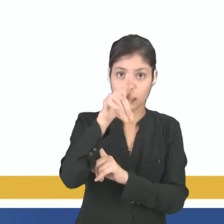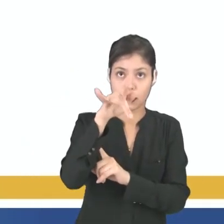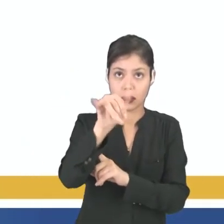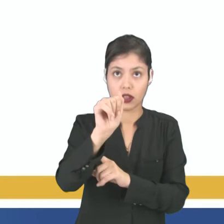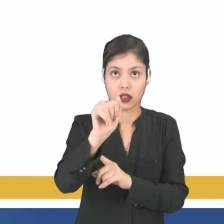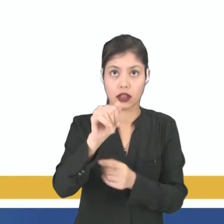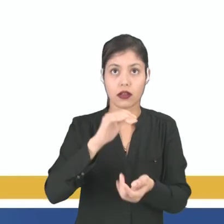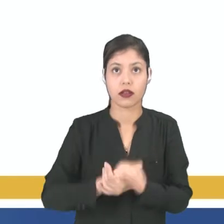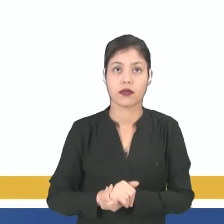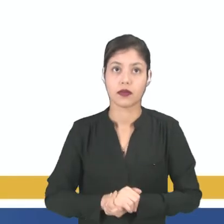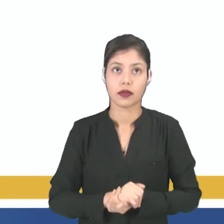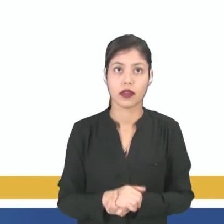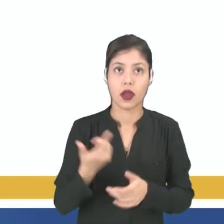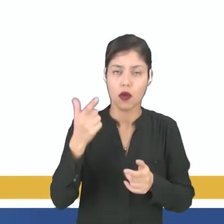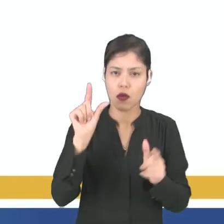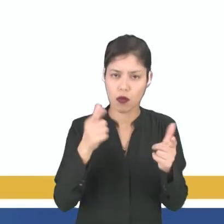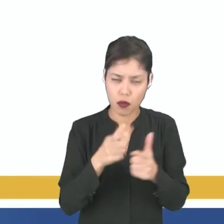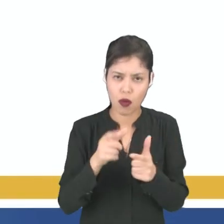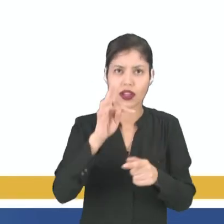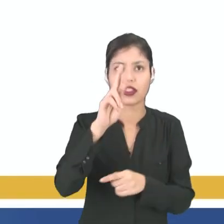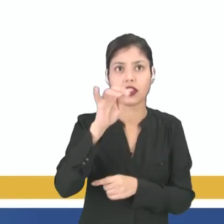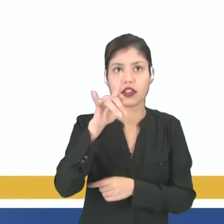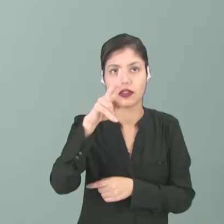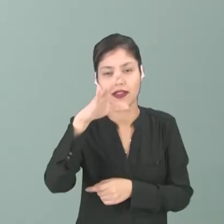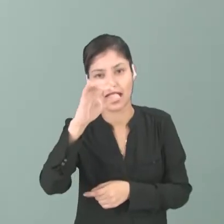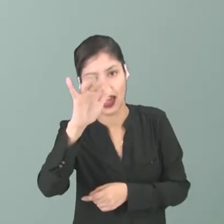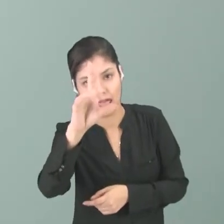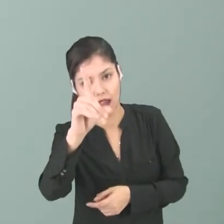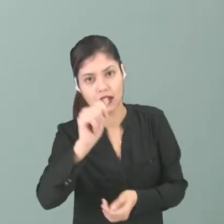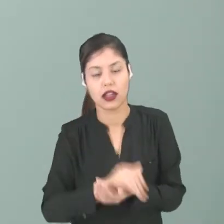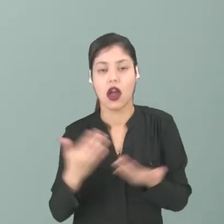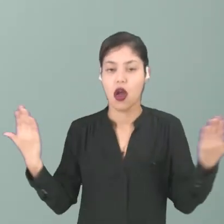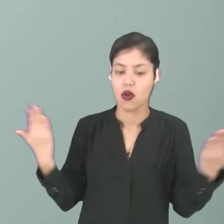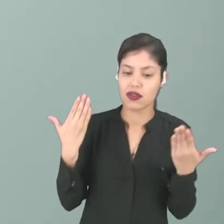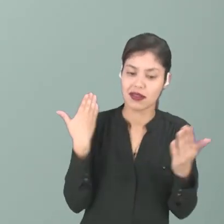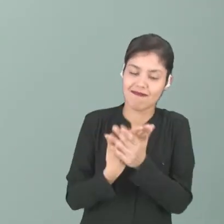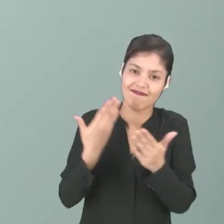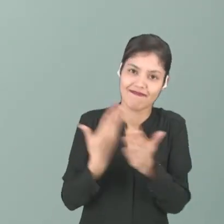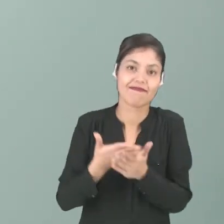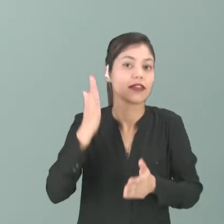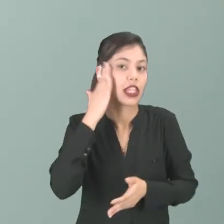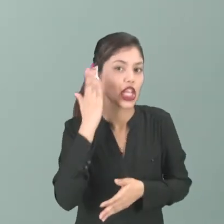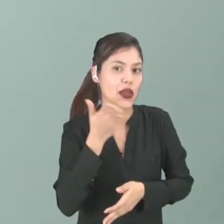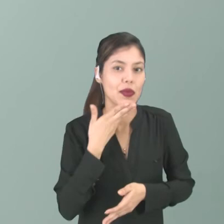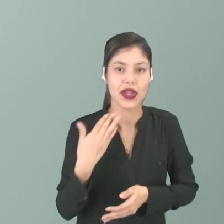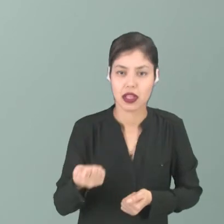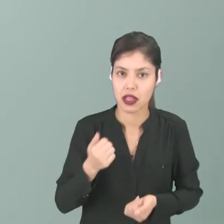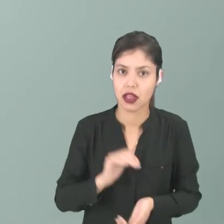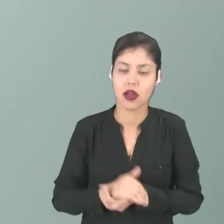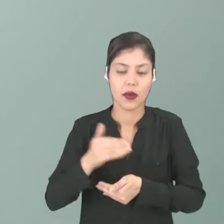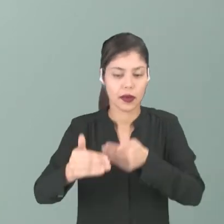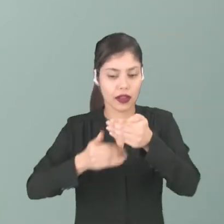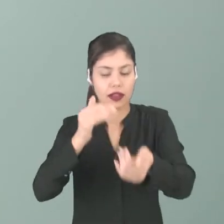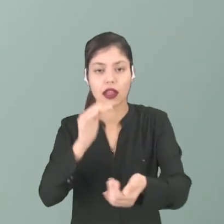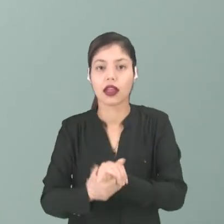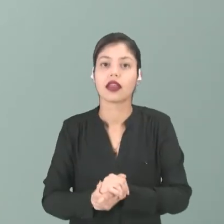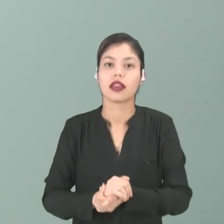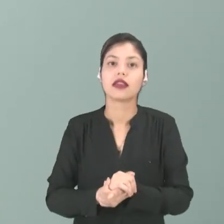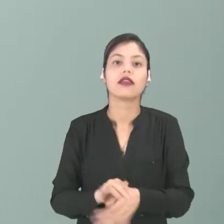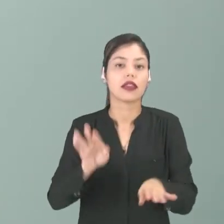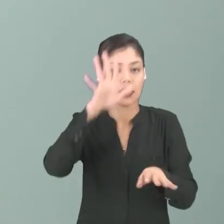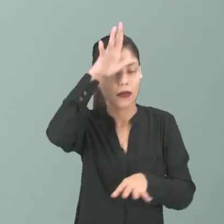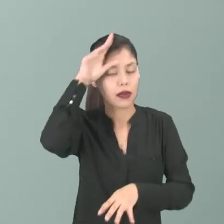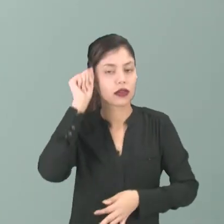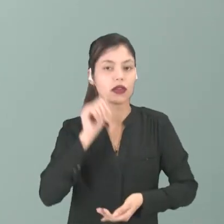latifoliada, decídua e pouco estratificada. Então é isso, pessoal, nossa aula de hoje, para vocês entenderem um pouco desse processo de ocupação da